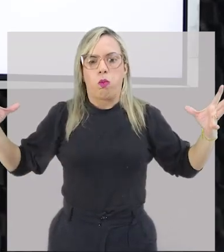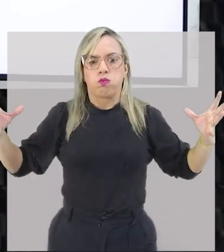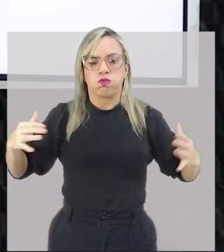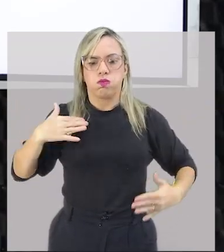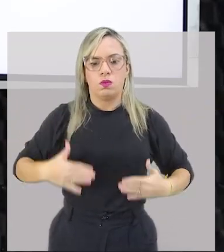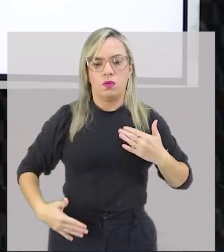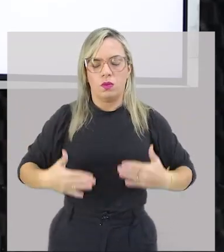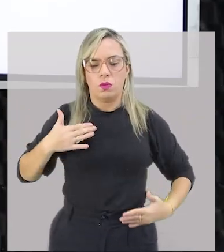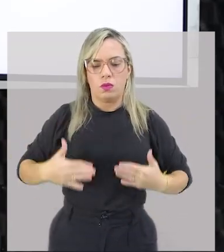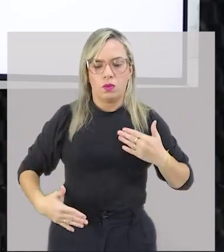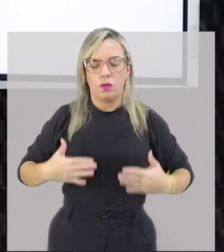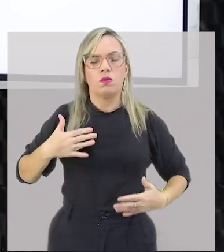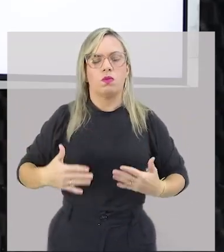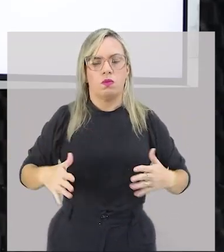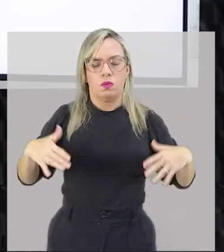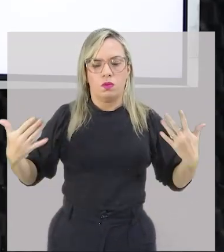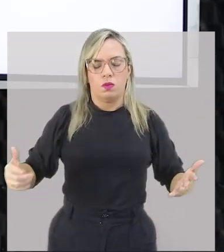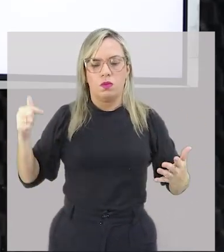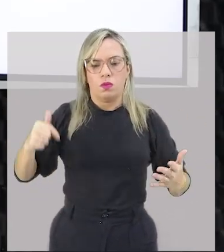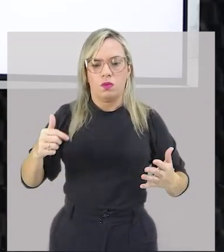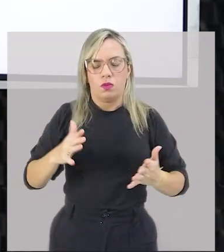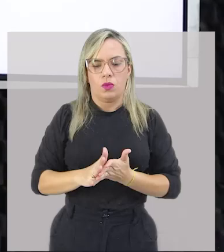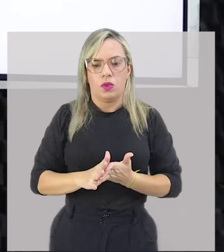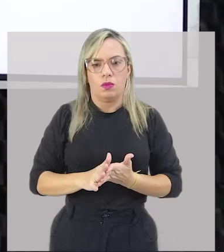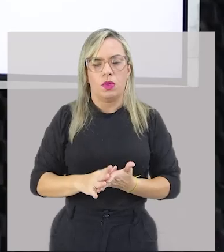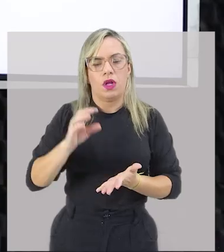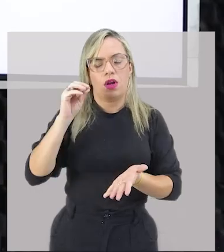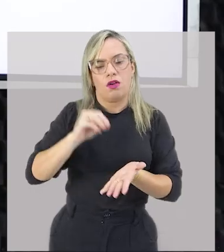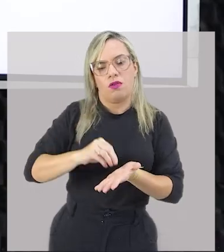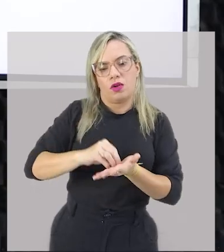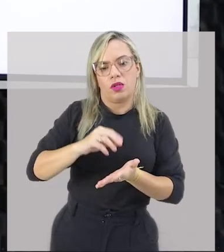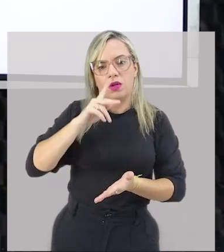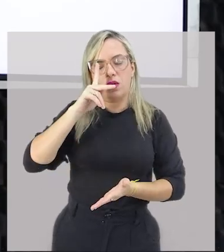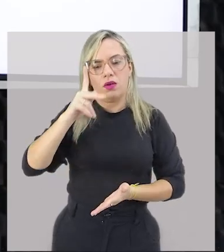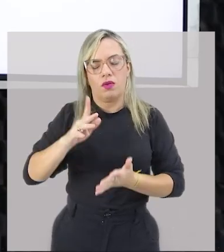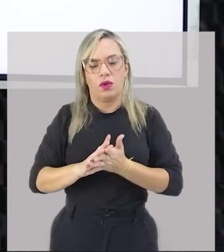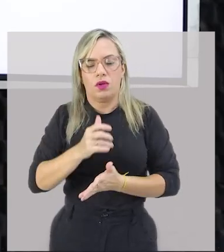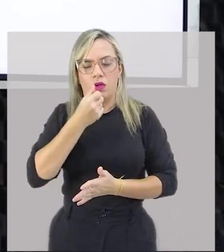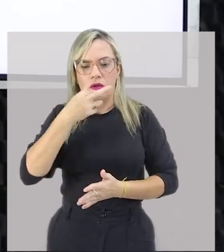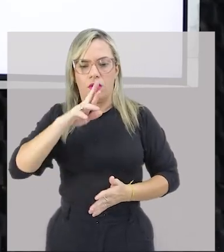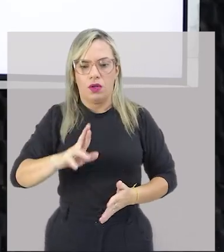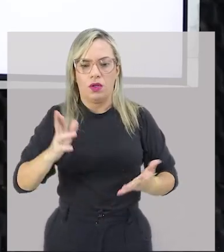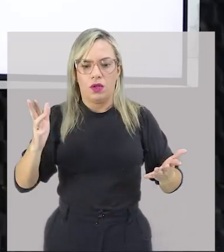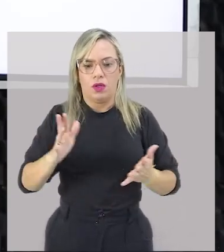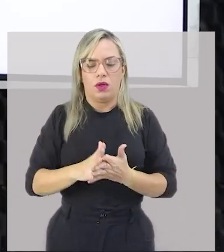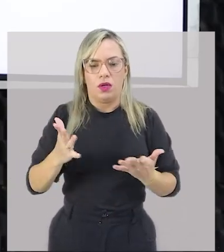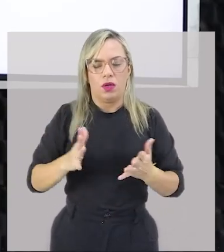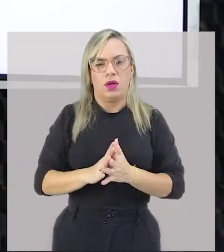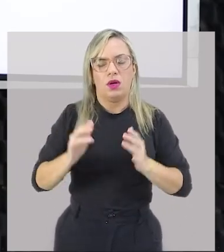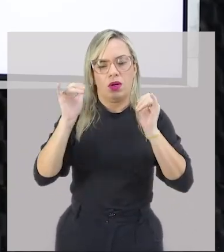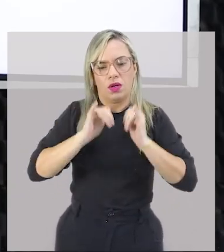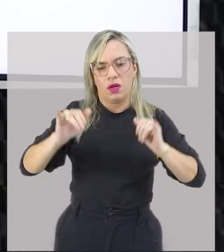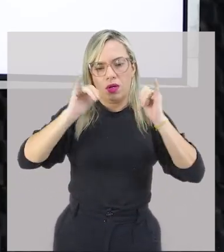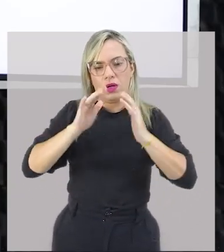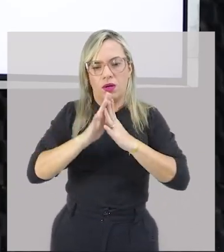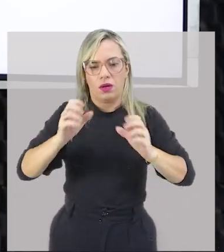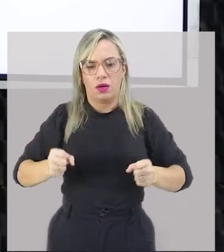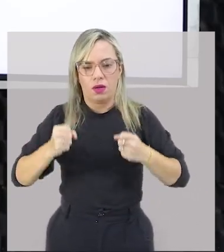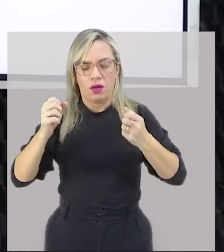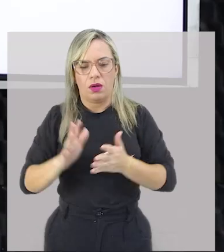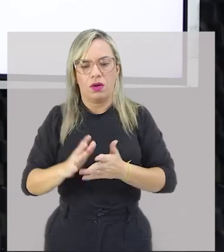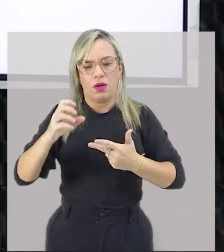tá? Estourar devido à ausência de pressão. Mas voltando, esse é só um comentário que também pode cair no